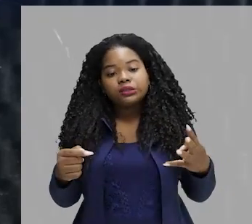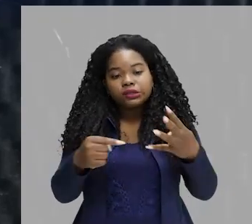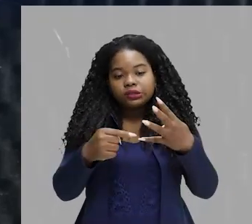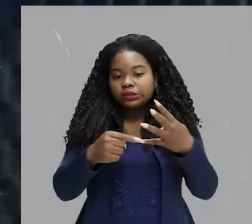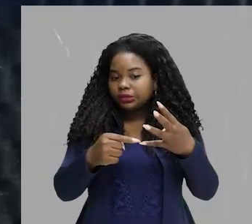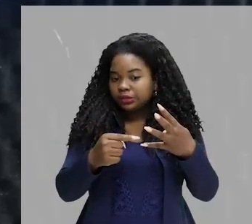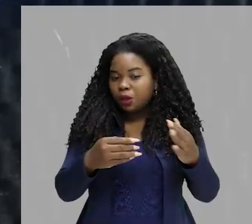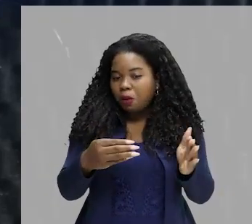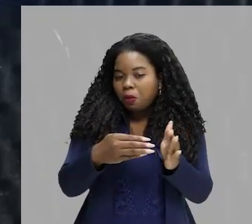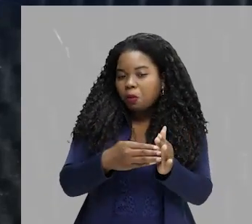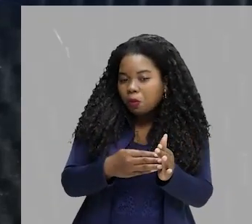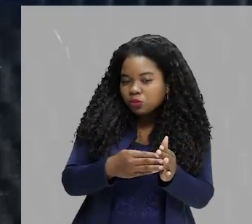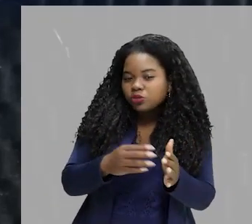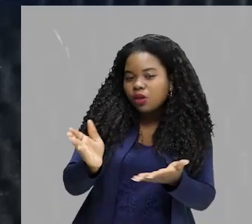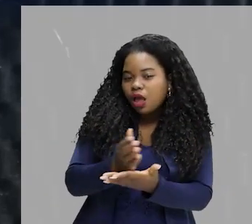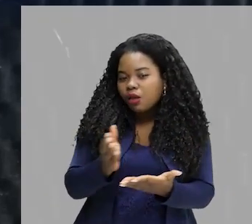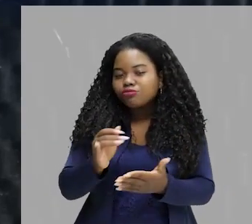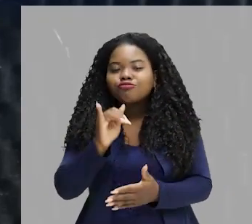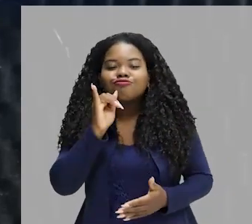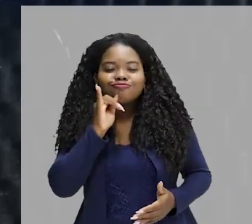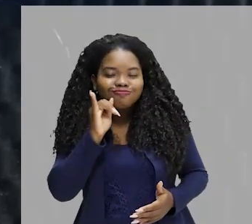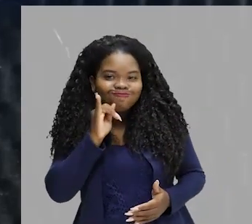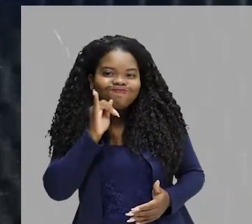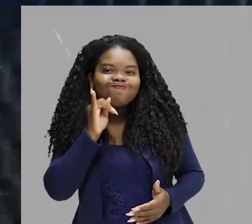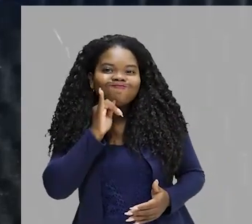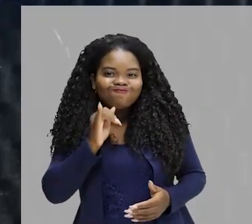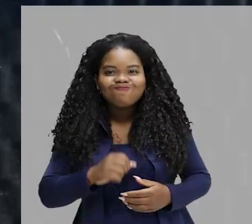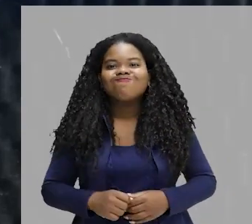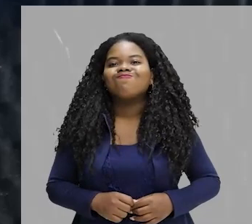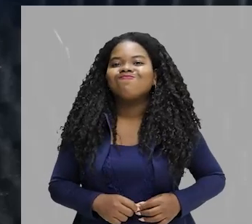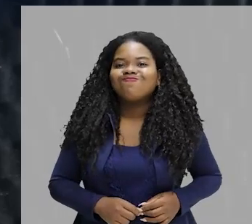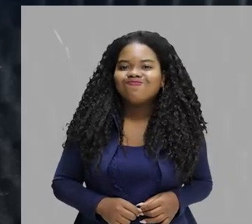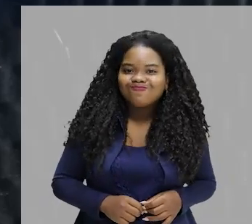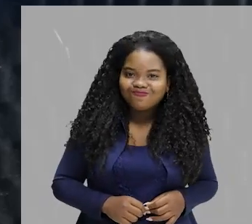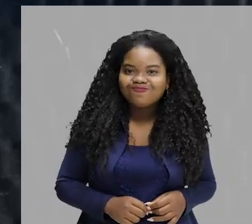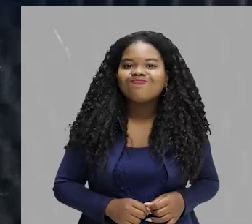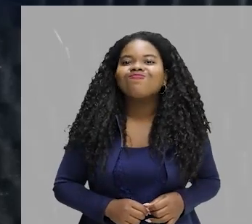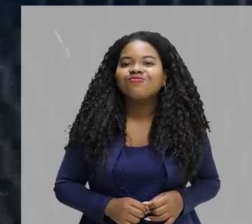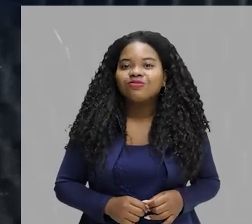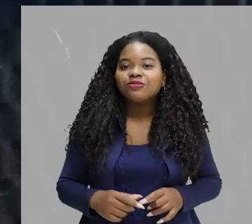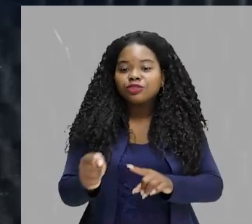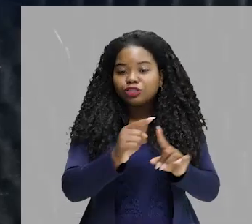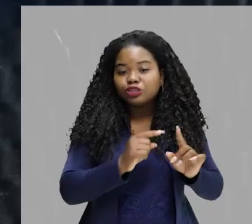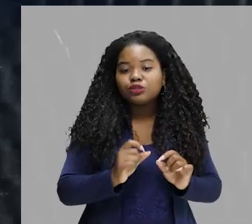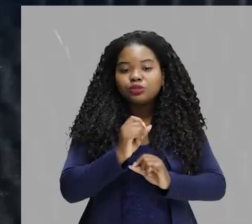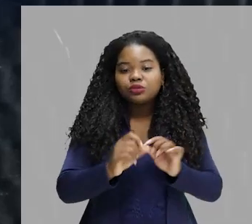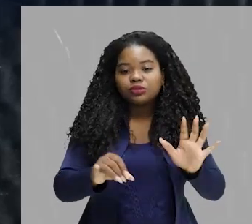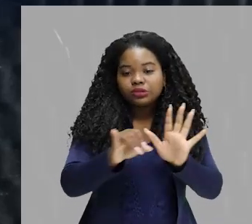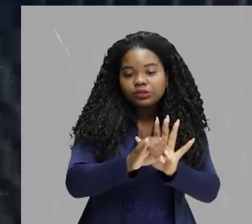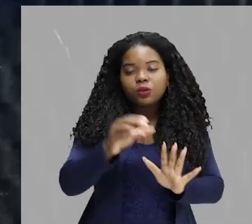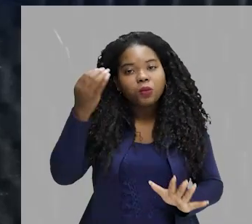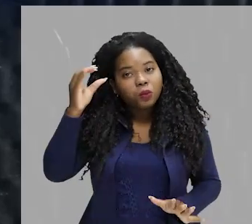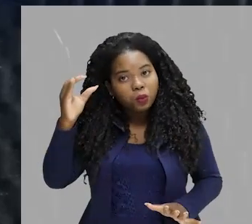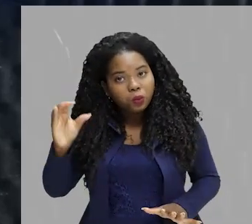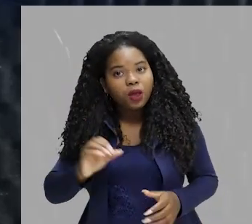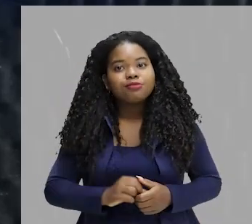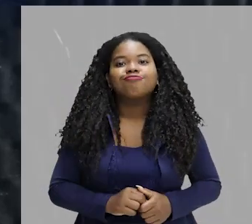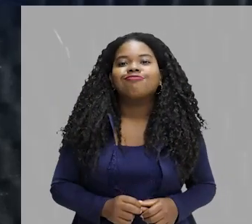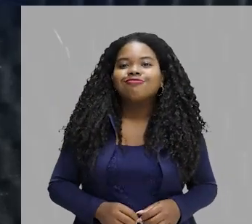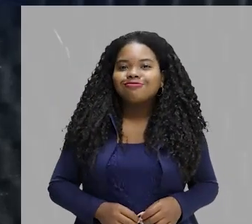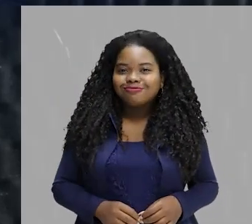com chave de ouro a nossa aula de hoje, vamos tratar de exemplos de aspectos identitários da